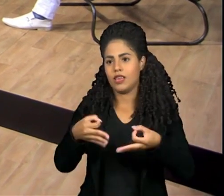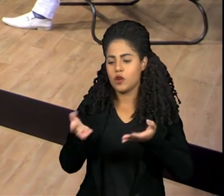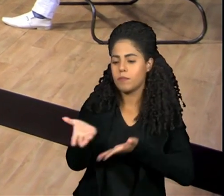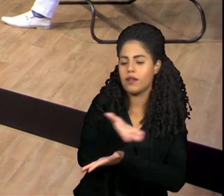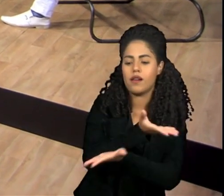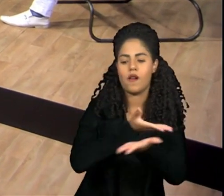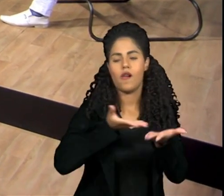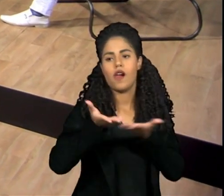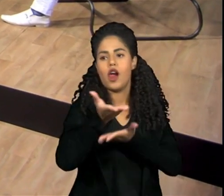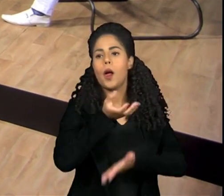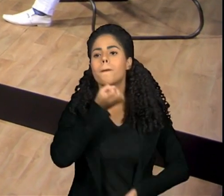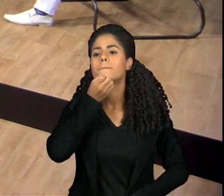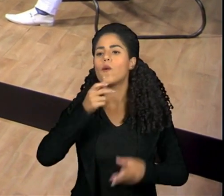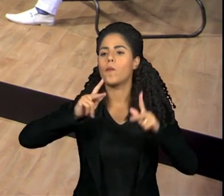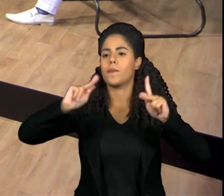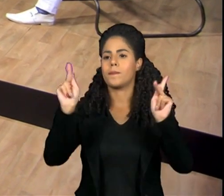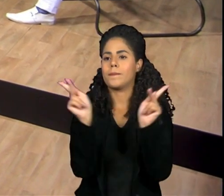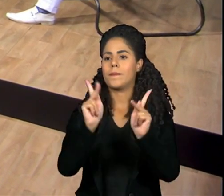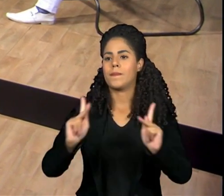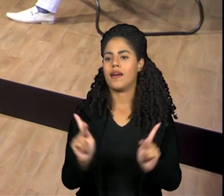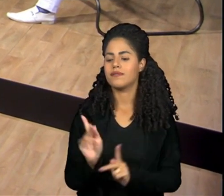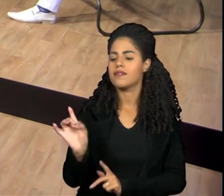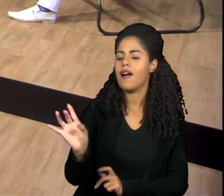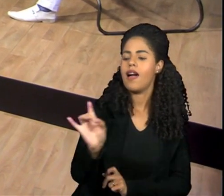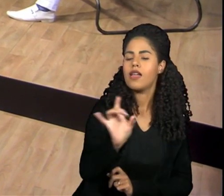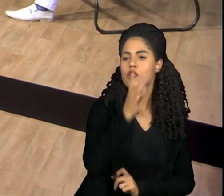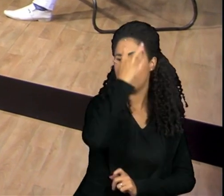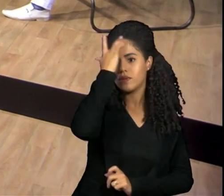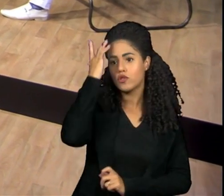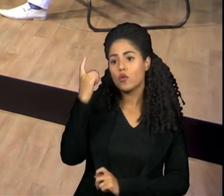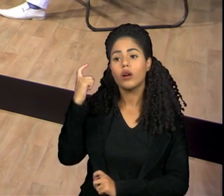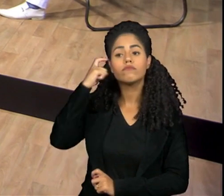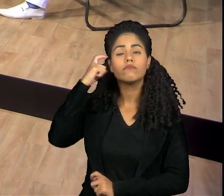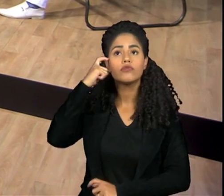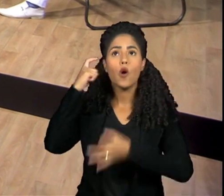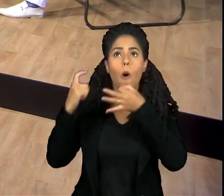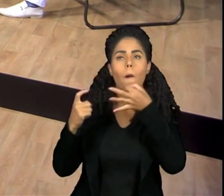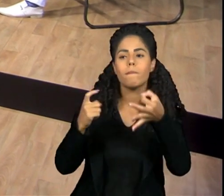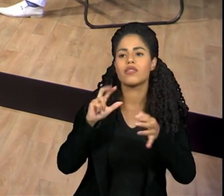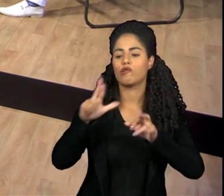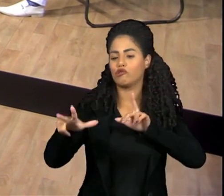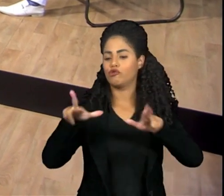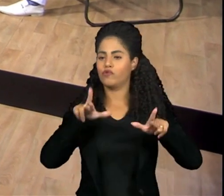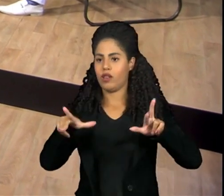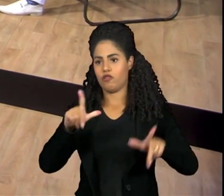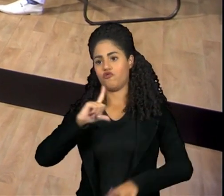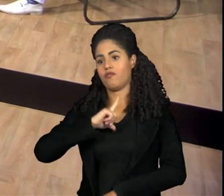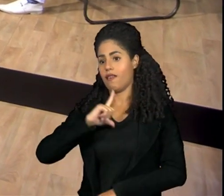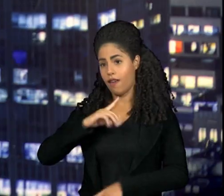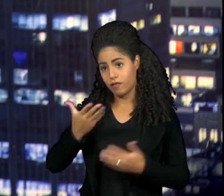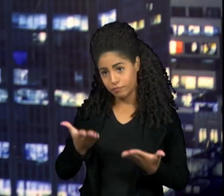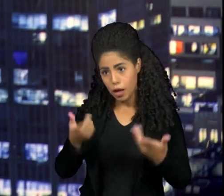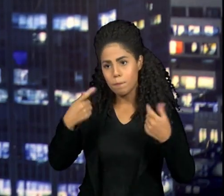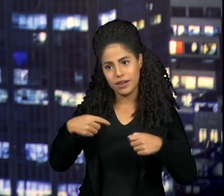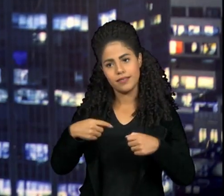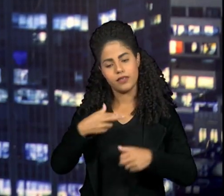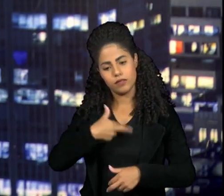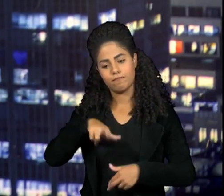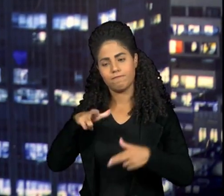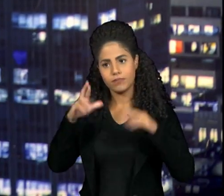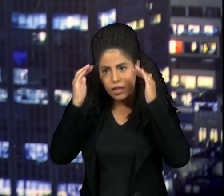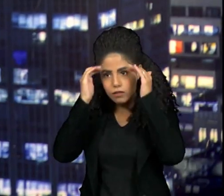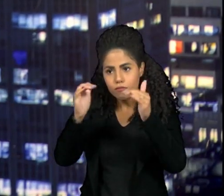convivência pacífica. Muitas pessoas, cada uma pensando de um jeito, mas nós não podemos nos render diante da intolerância. E, Milene, o